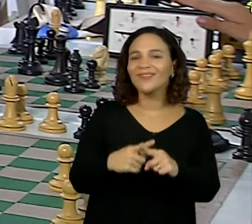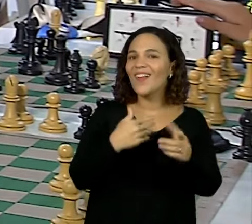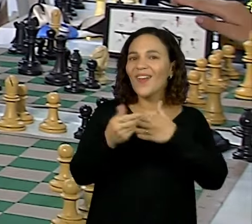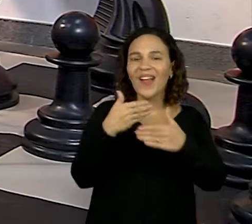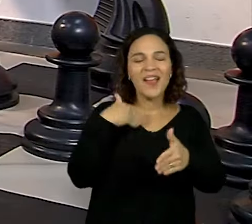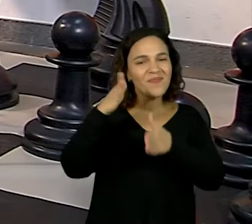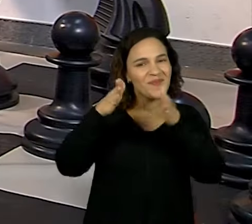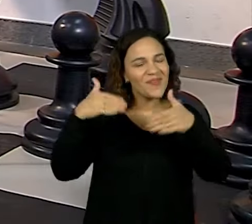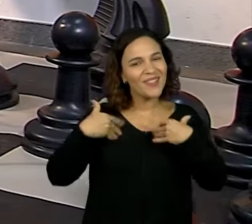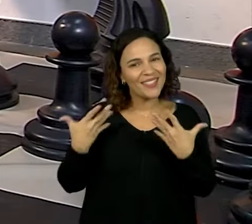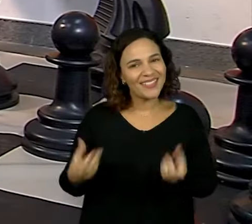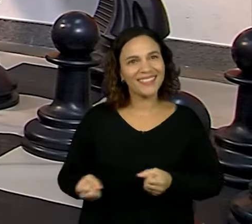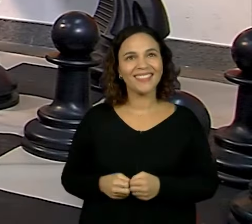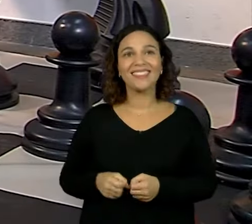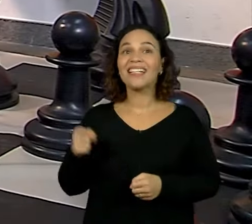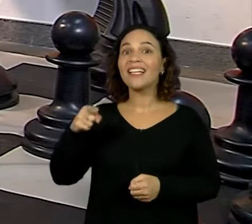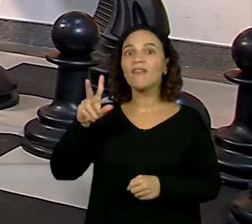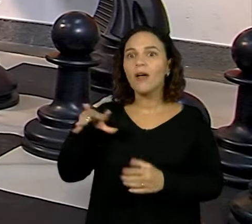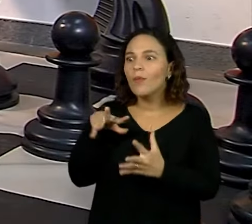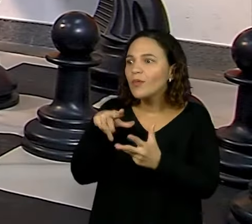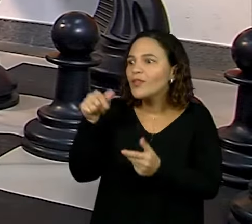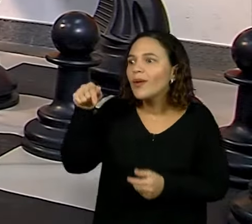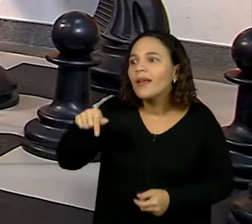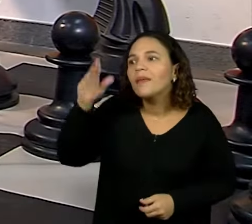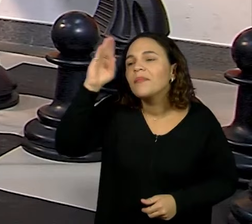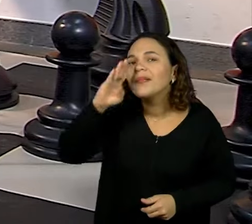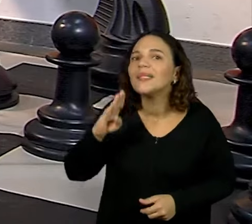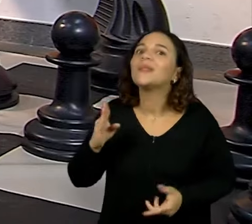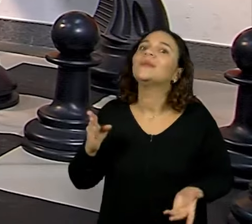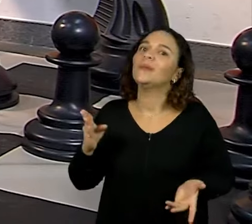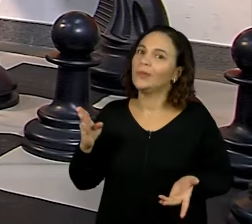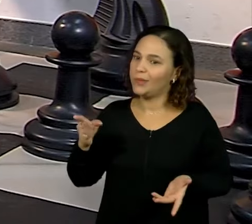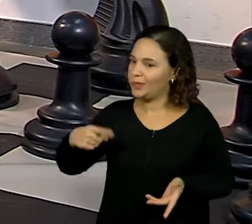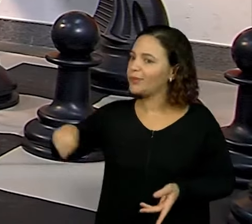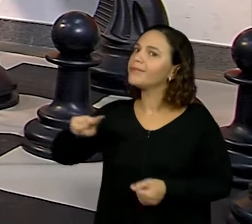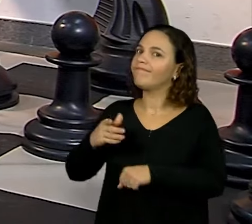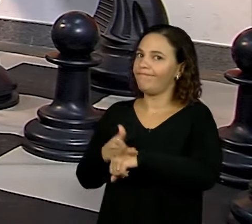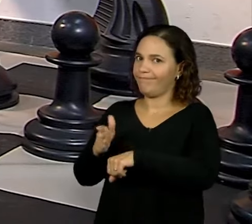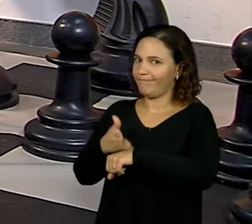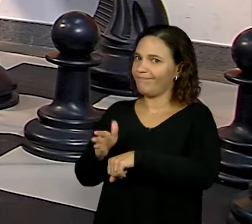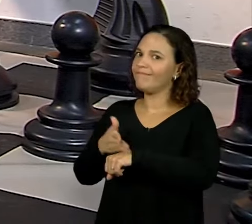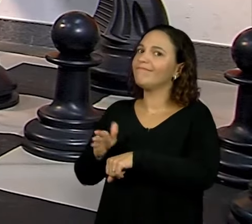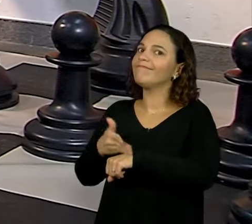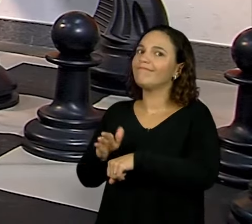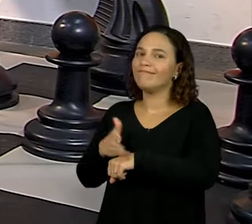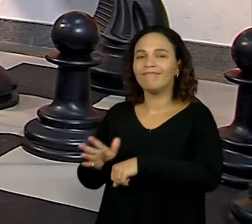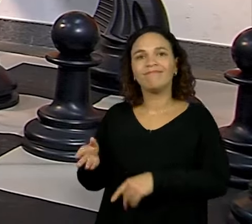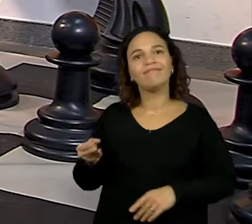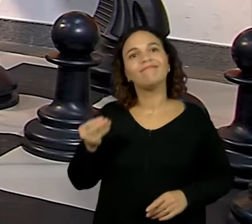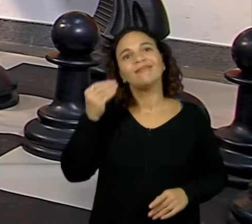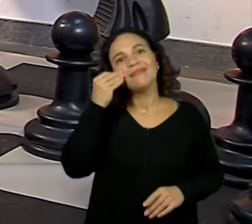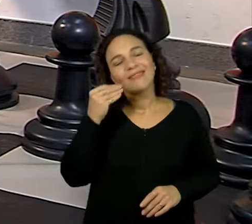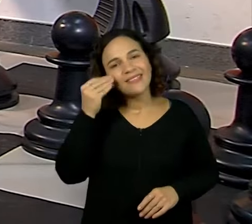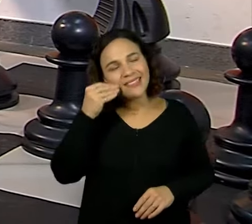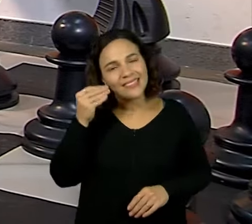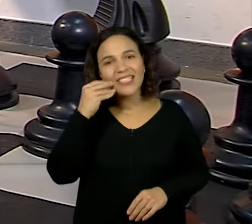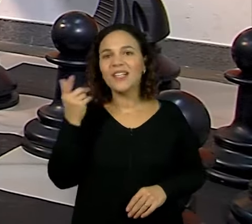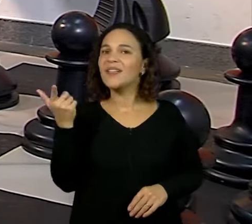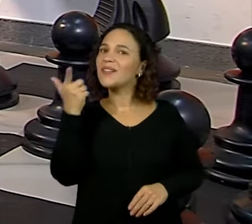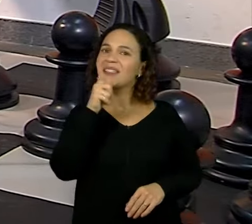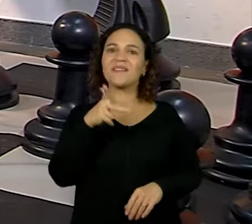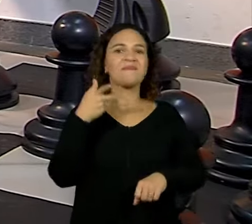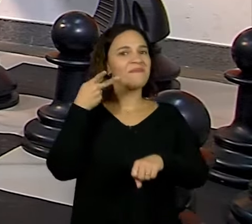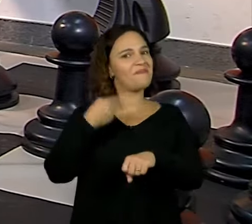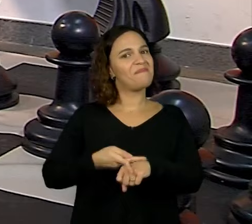campeonatos ainda. O Mundial vai ser no Brasil, então a gente está se preparando para ir, tentando ir atrás de tudo que a gente